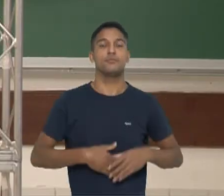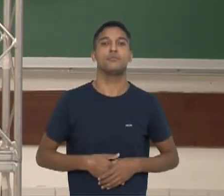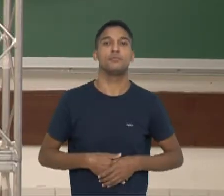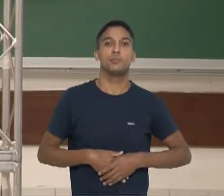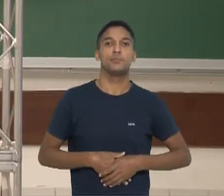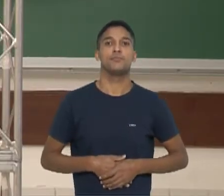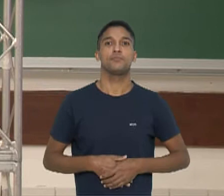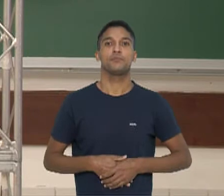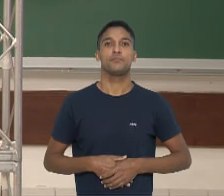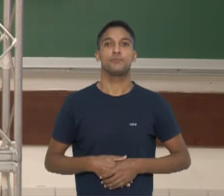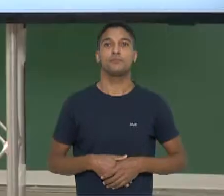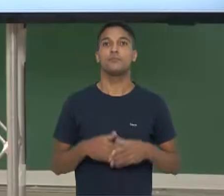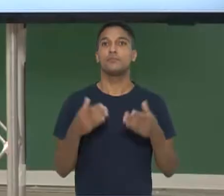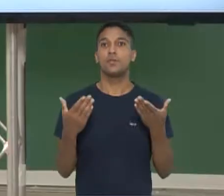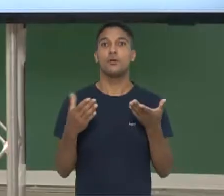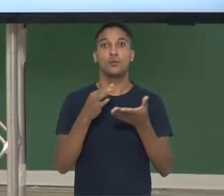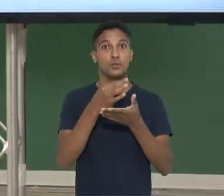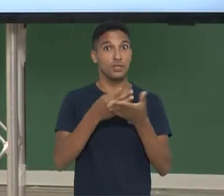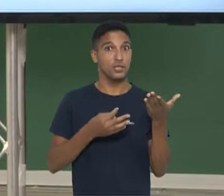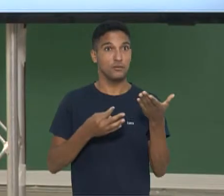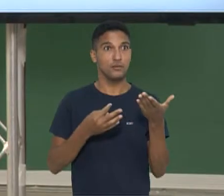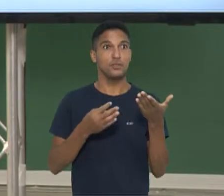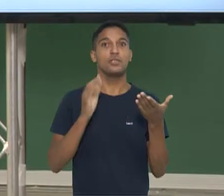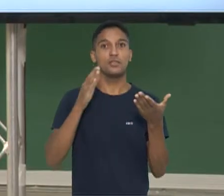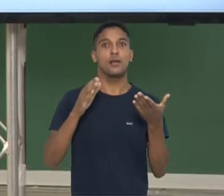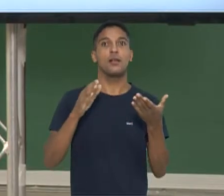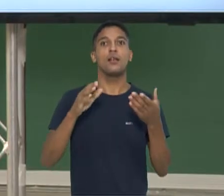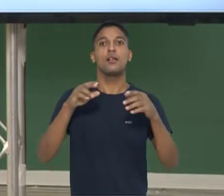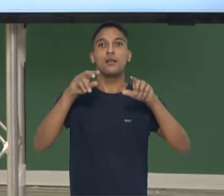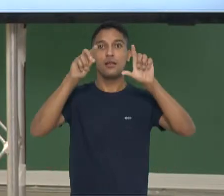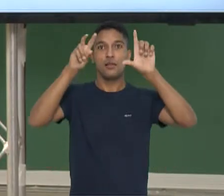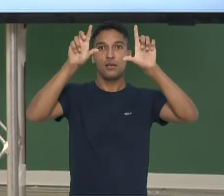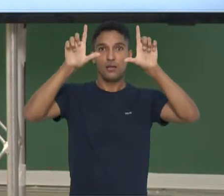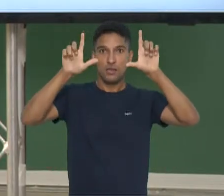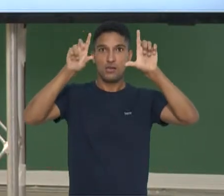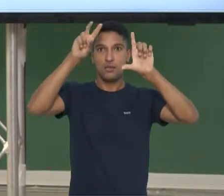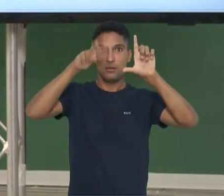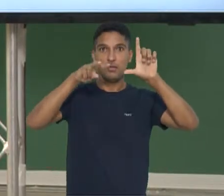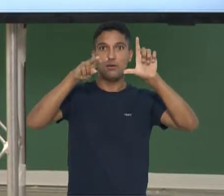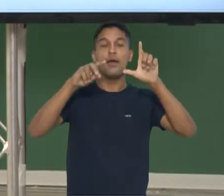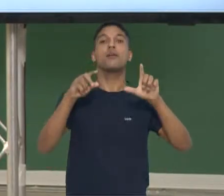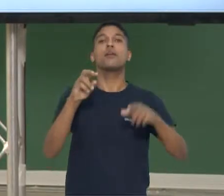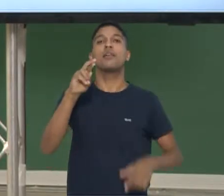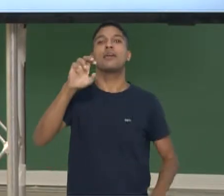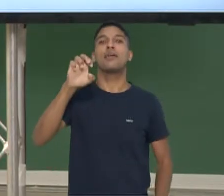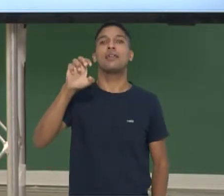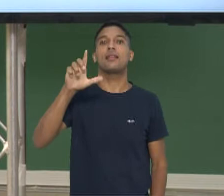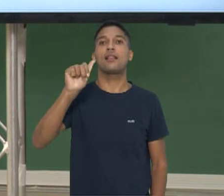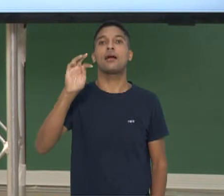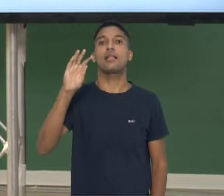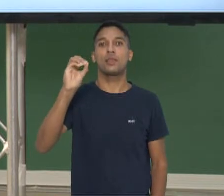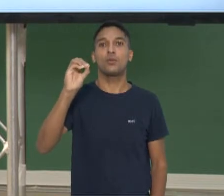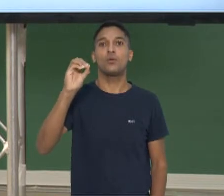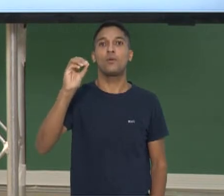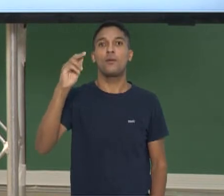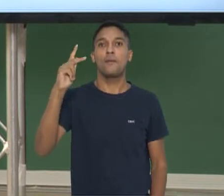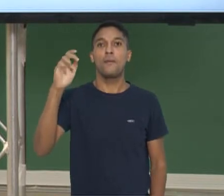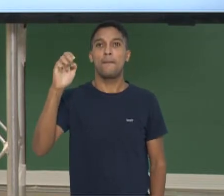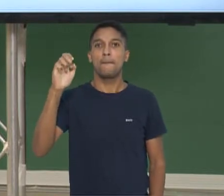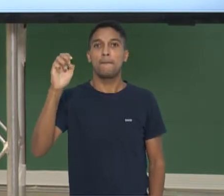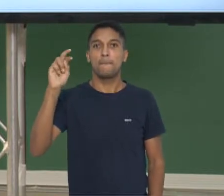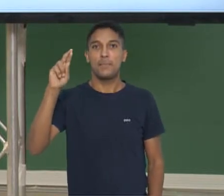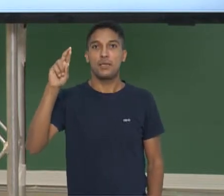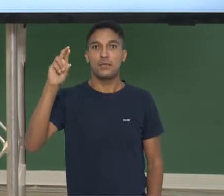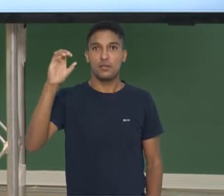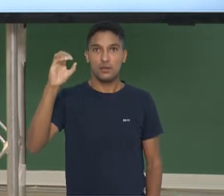ver, o texto que você leu se chama relato personal, como eu já tinha falado lá no comecinho, certo? Olha